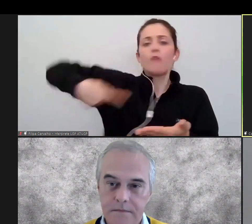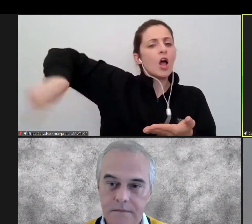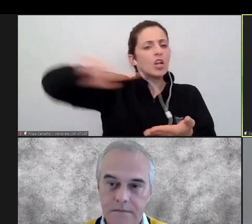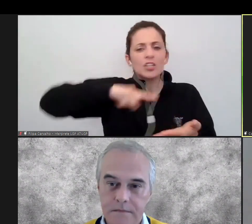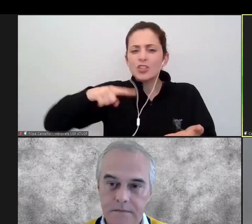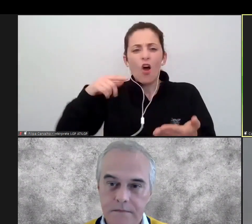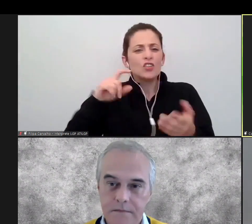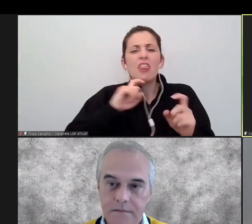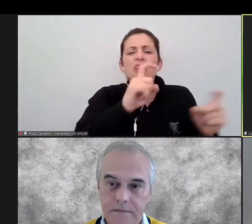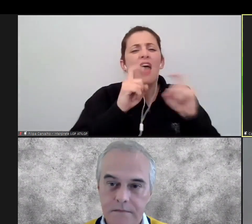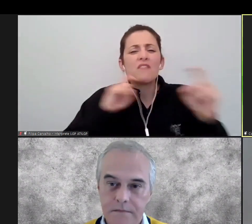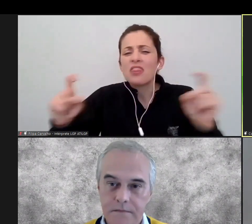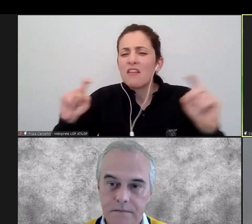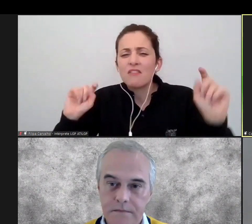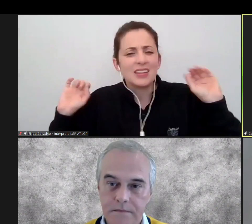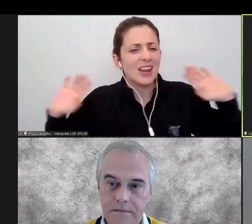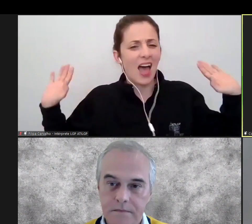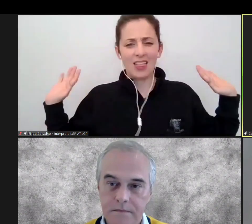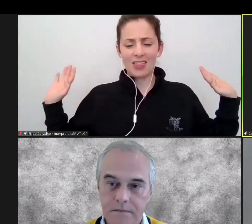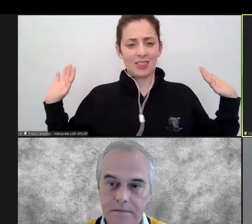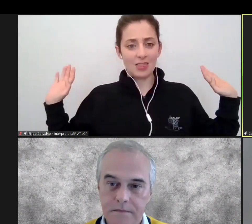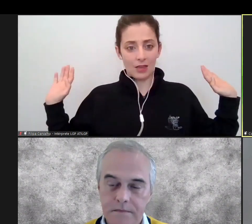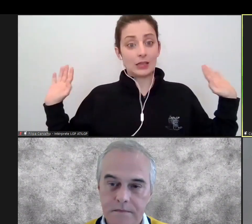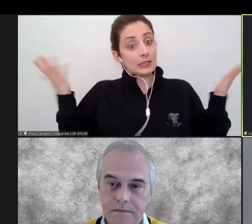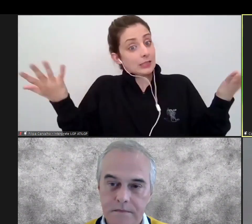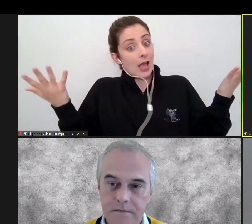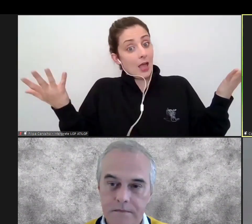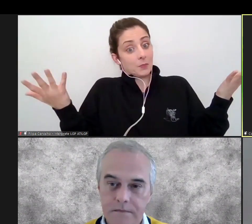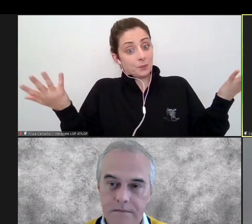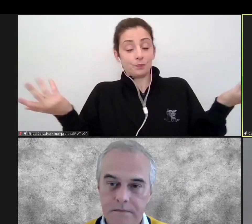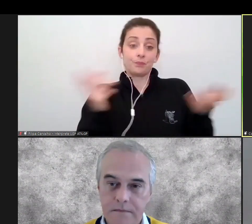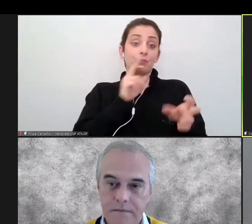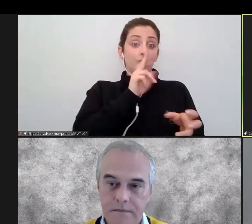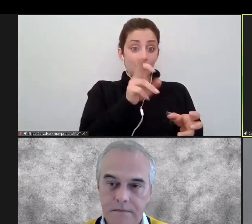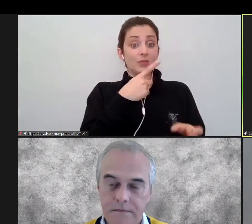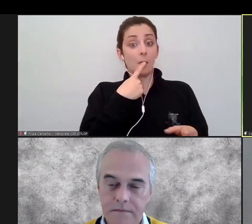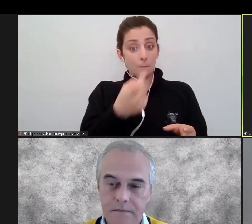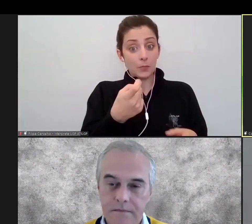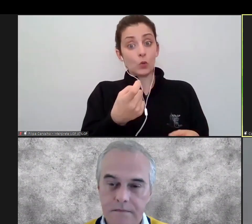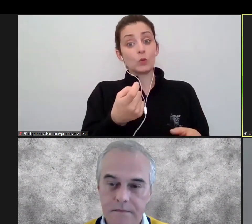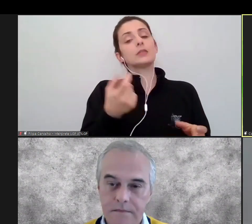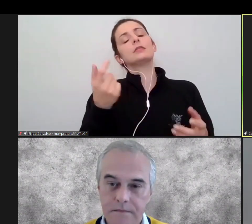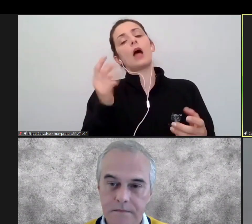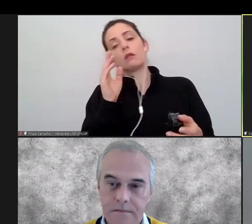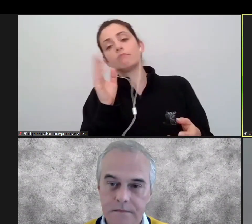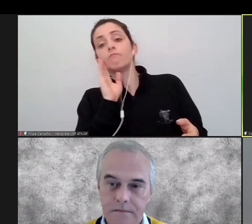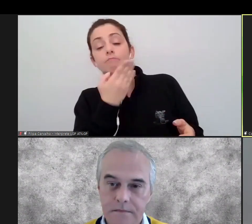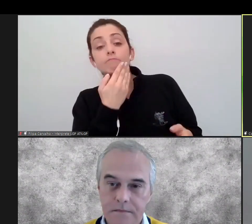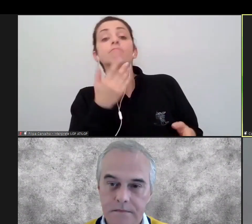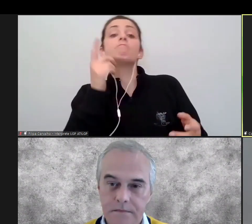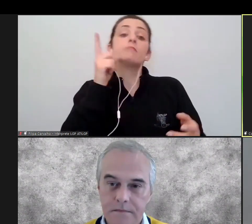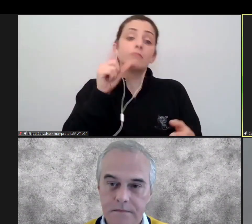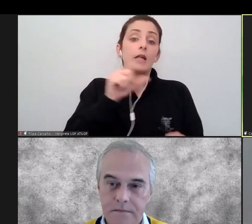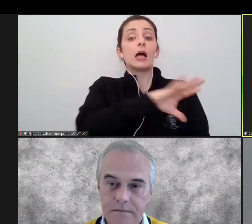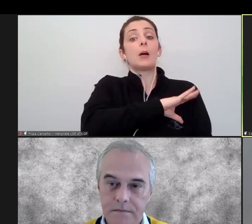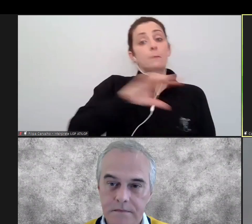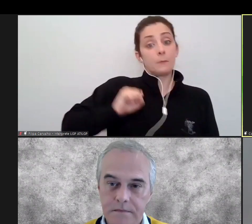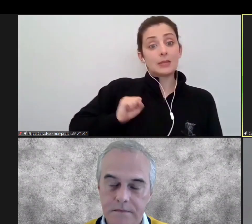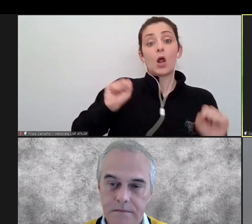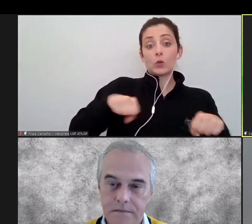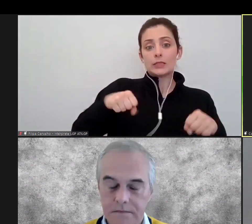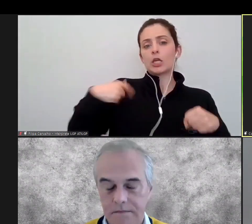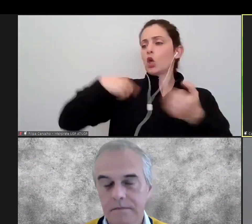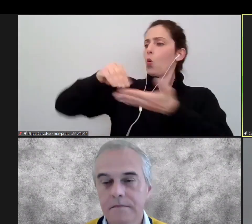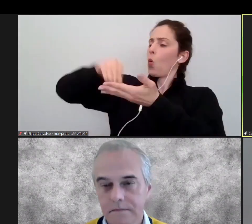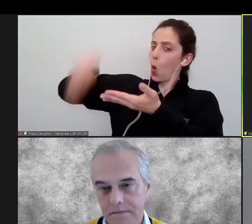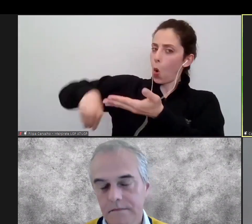nada a ninguém. Então, respondendo, foi isto, tem a ver muito com quem tem esse poder de decisão, essa capacidade de decisão, vou contratar ou não vou, não é?